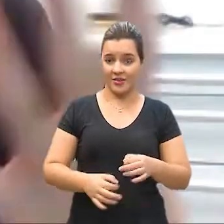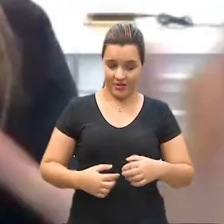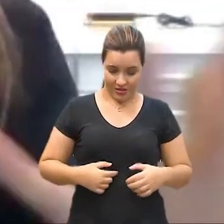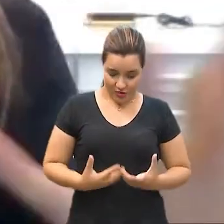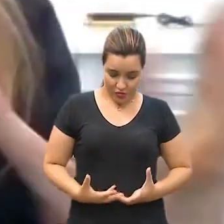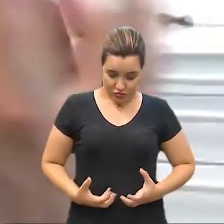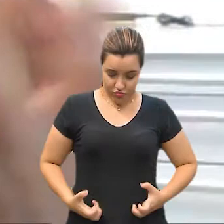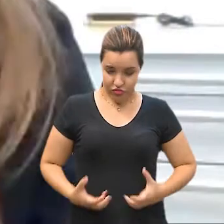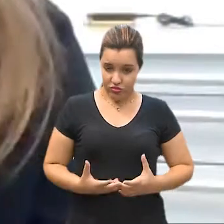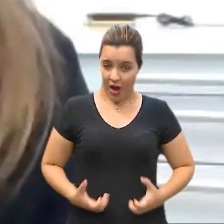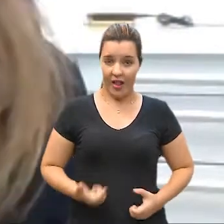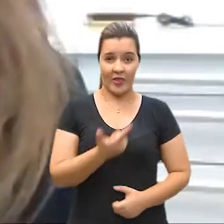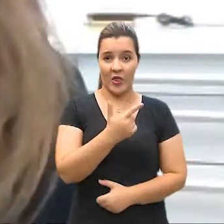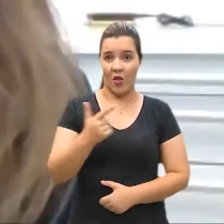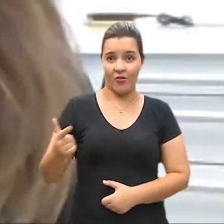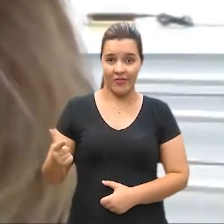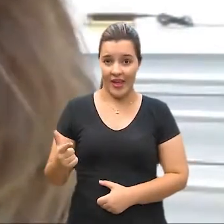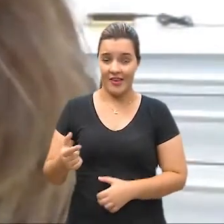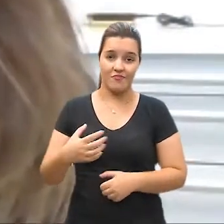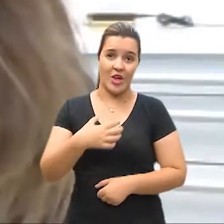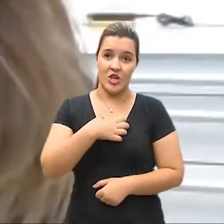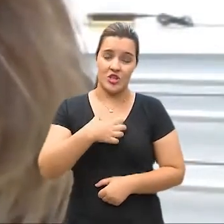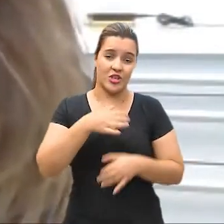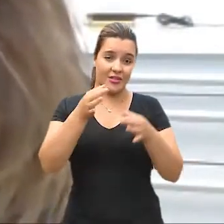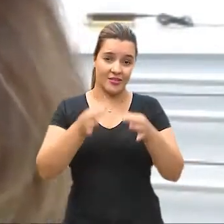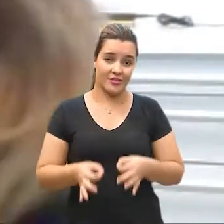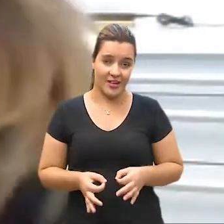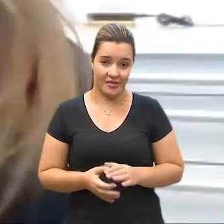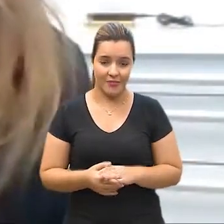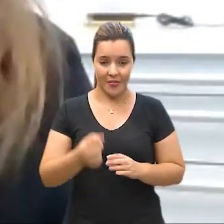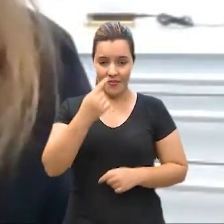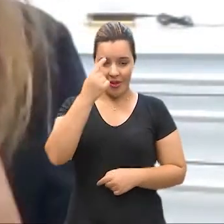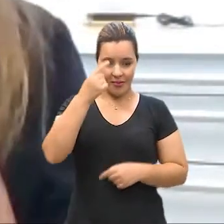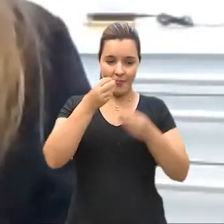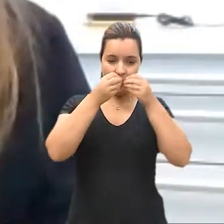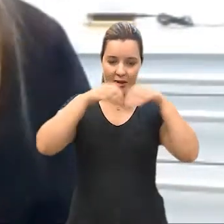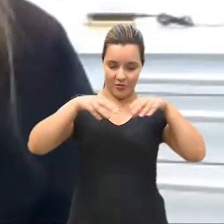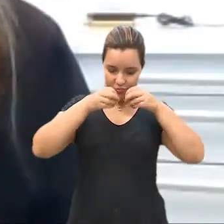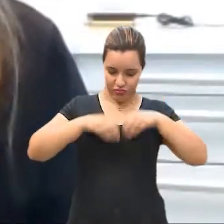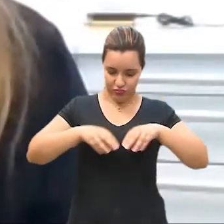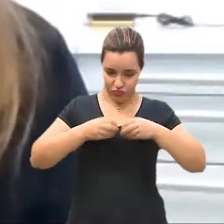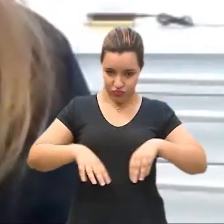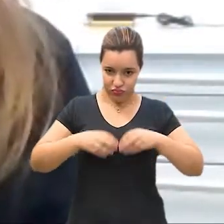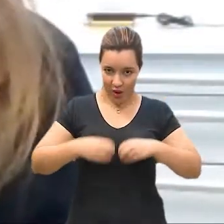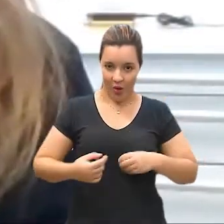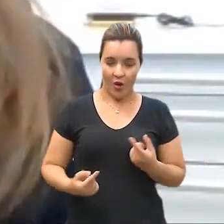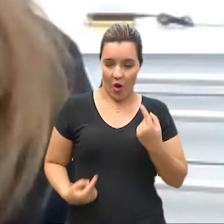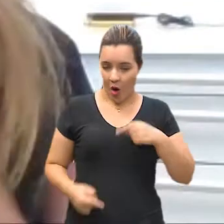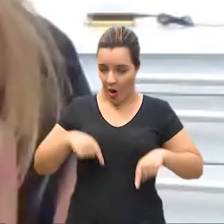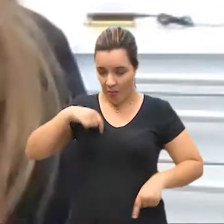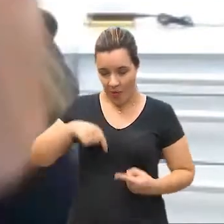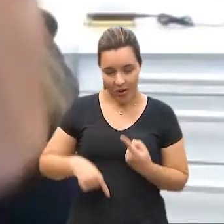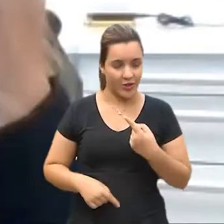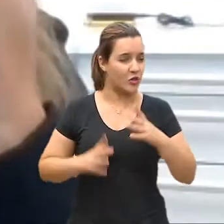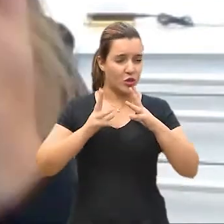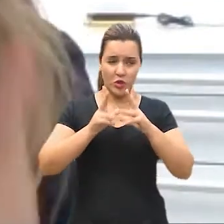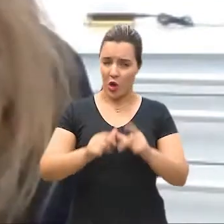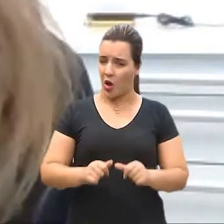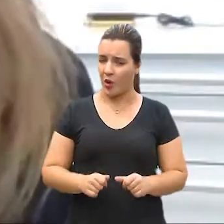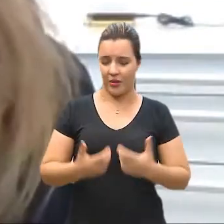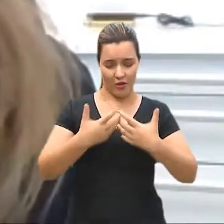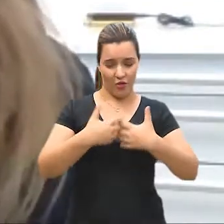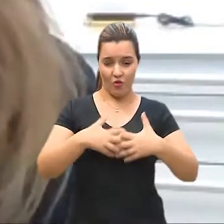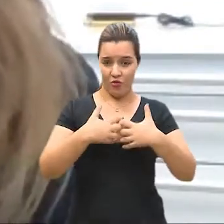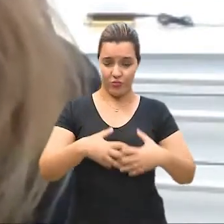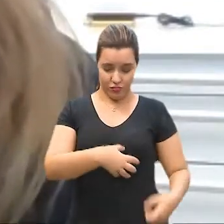vai absorver os nutrientes do jeito certo, e aí produção de hormônio, toda a parte de funcionamento mesmo